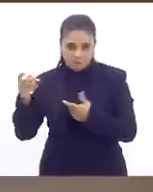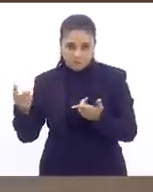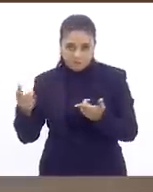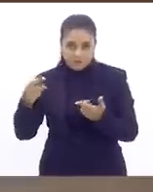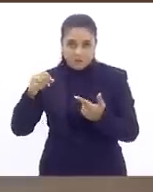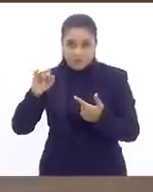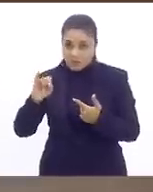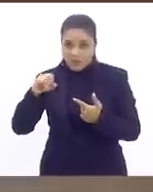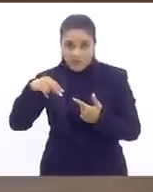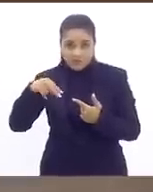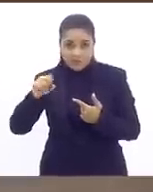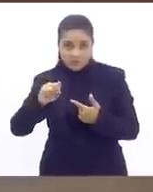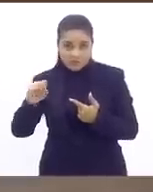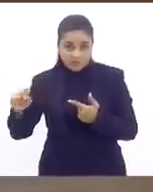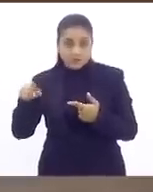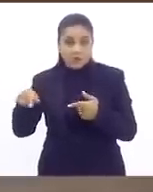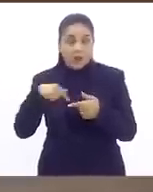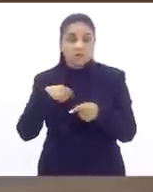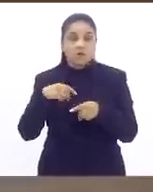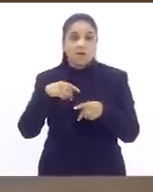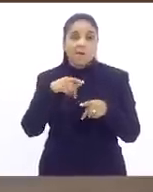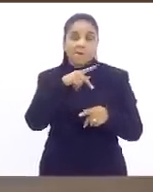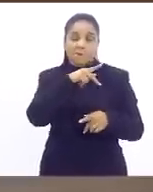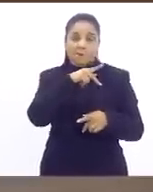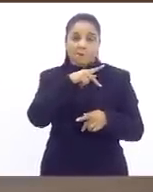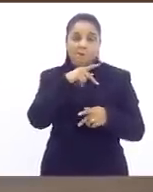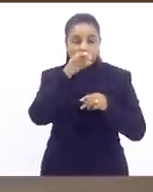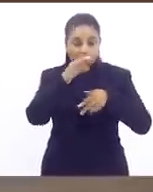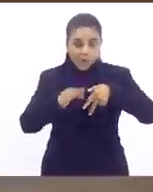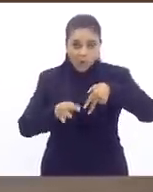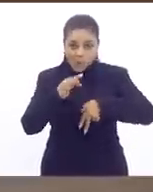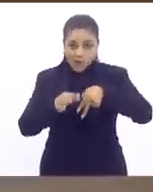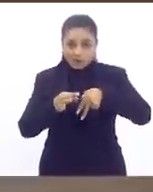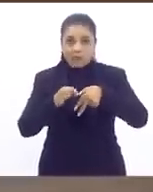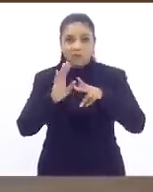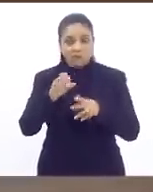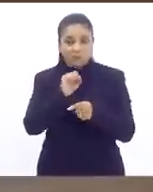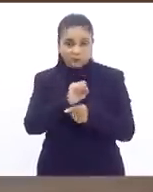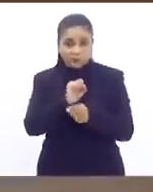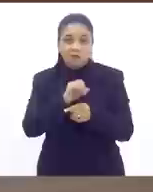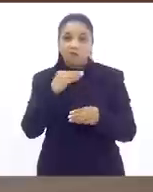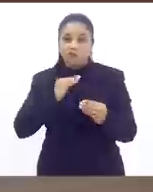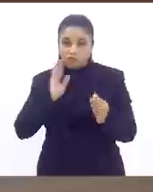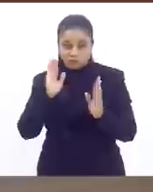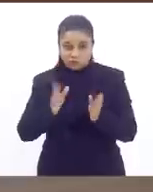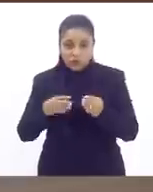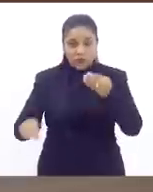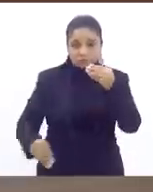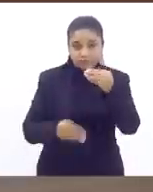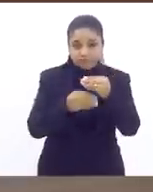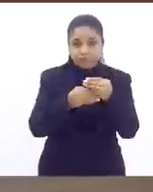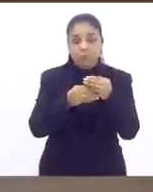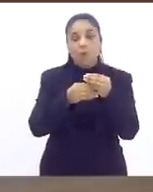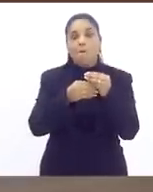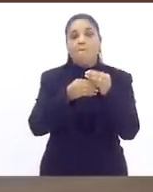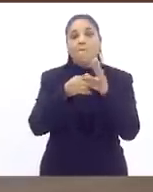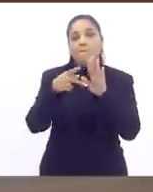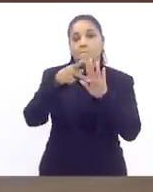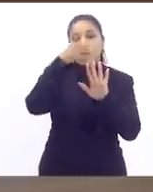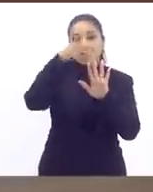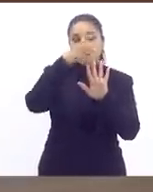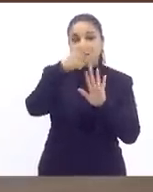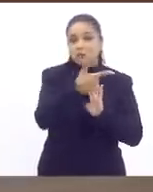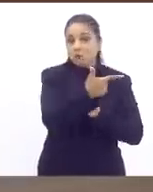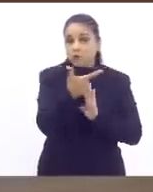A Procuradoria Geral do Estado já normalizou a forma de compensação através do parecer 200 e que a